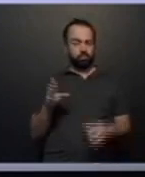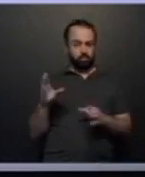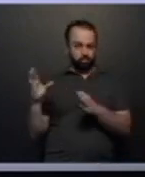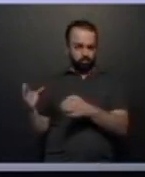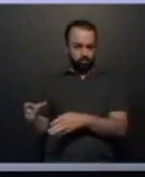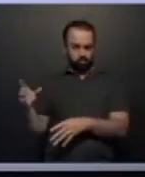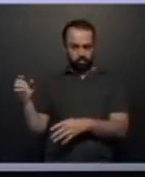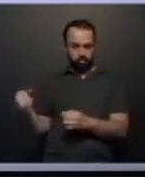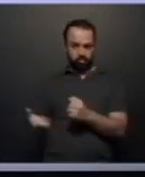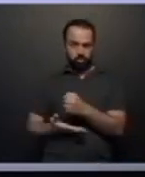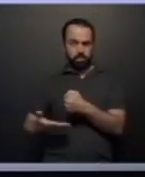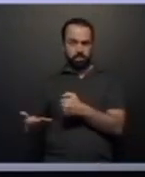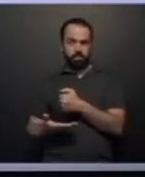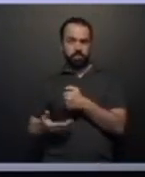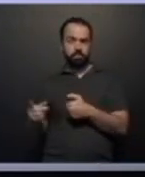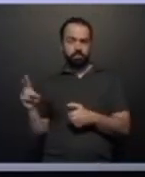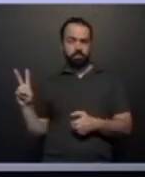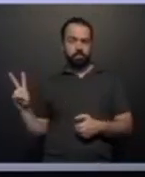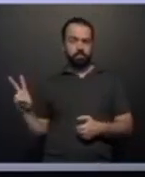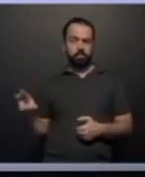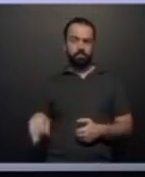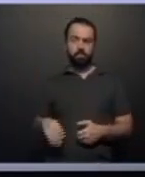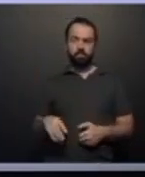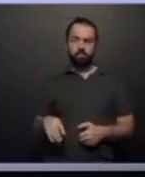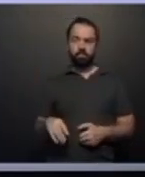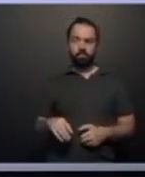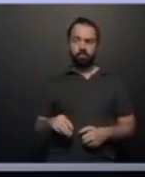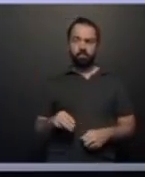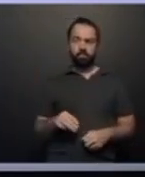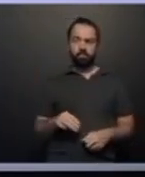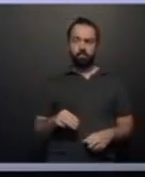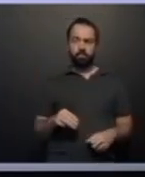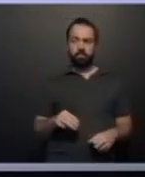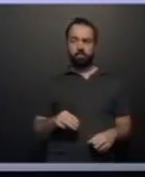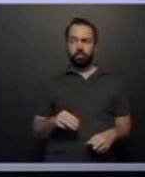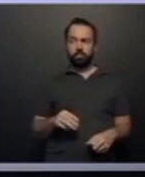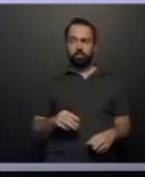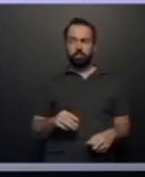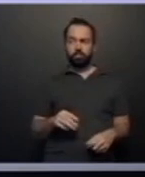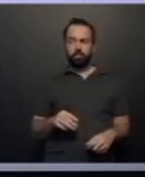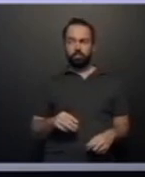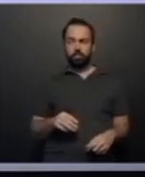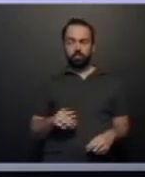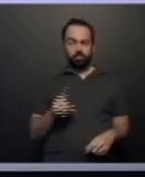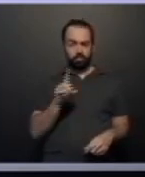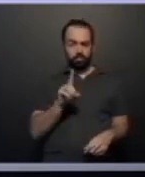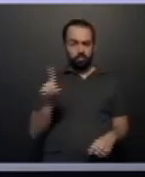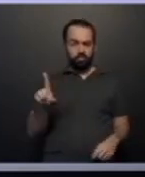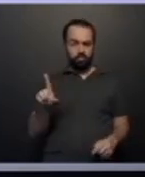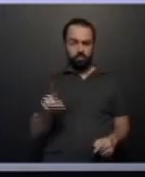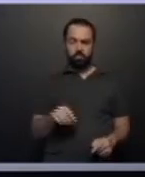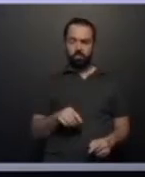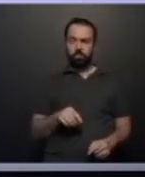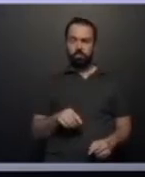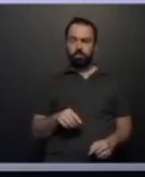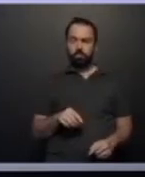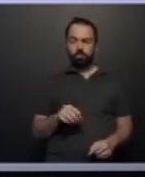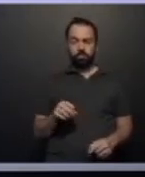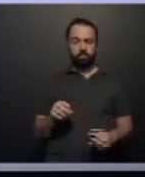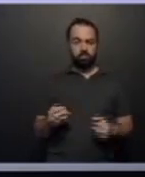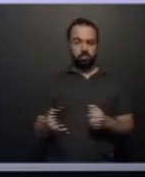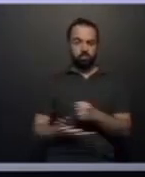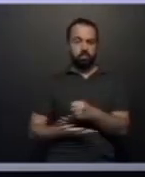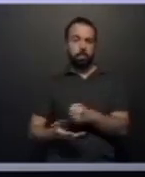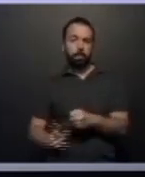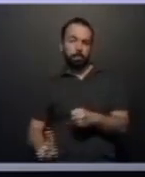temos aqui que representaria o número 3 no sistema binário. É o 1, 1. Observem o